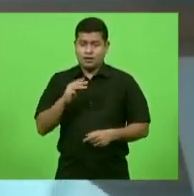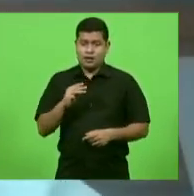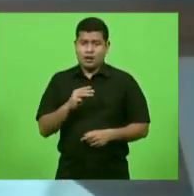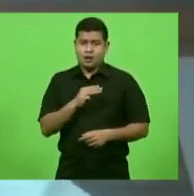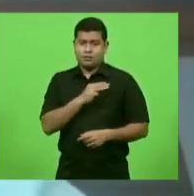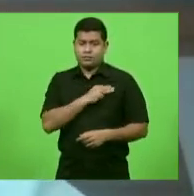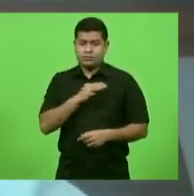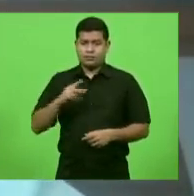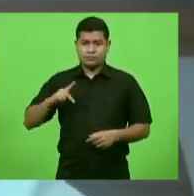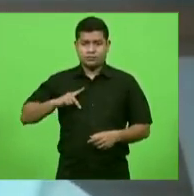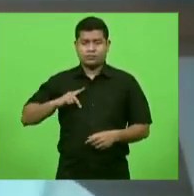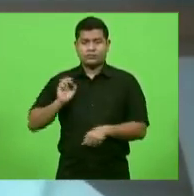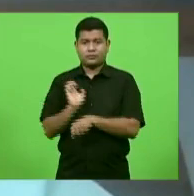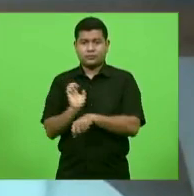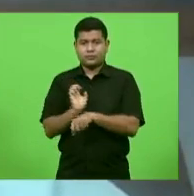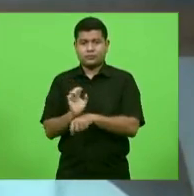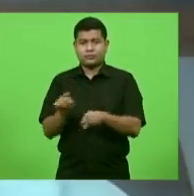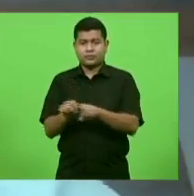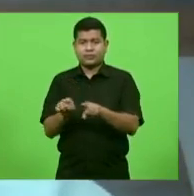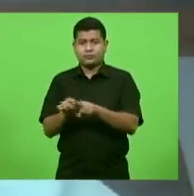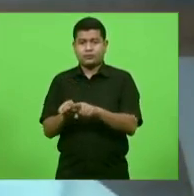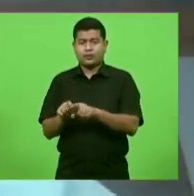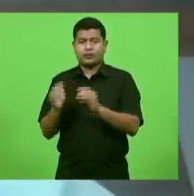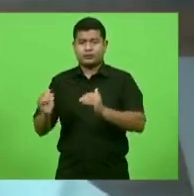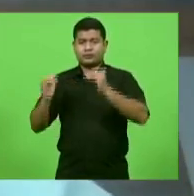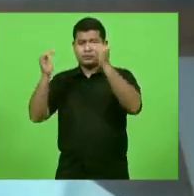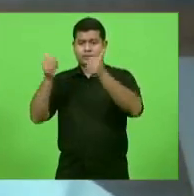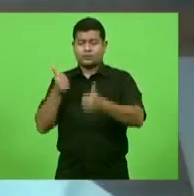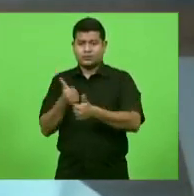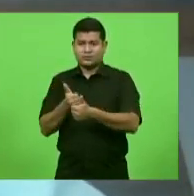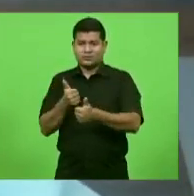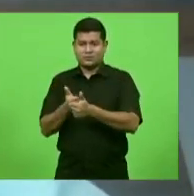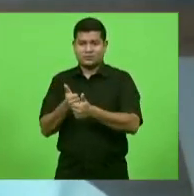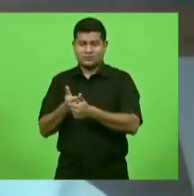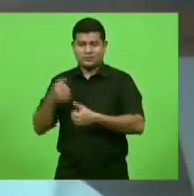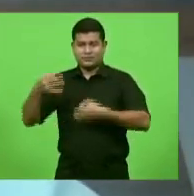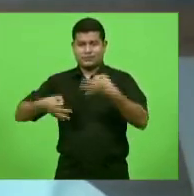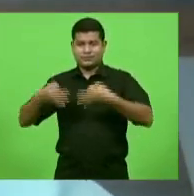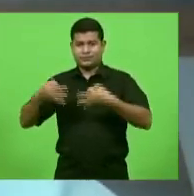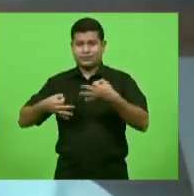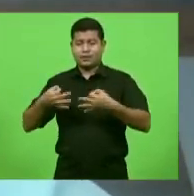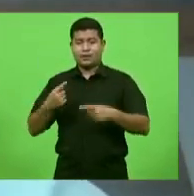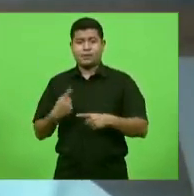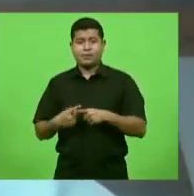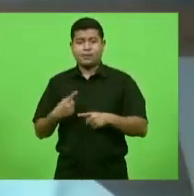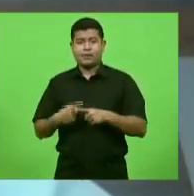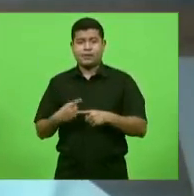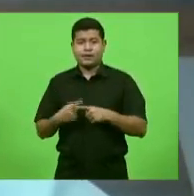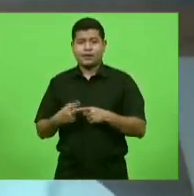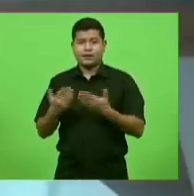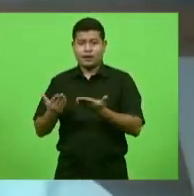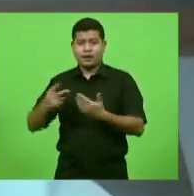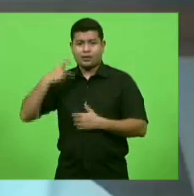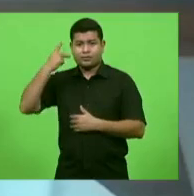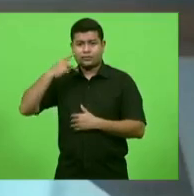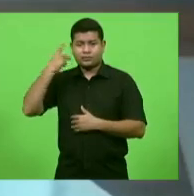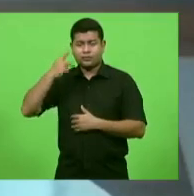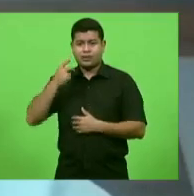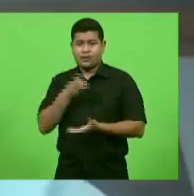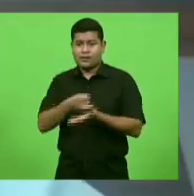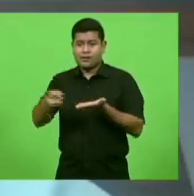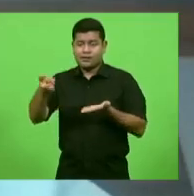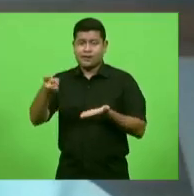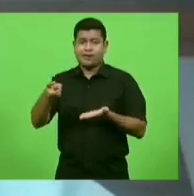e nem mesmo do Superior Tribunal de Justiça, pois em nenhuma dessas instâncias está compreendida a dimensão política de um processo de impeachment e nem